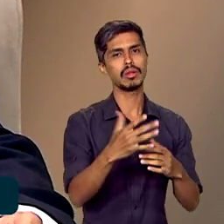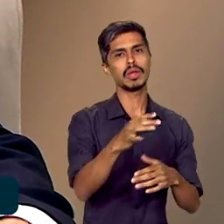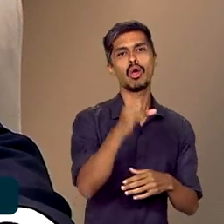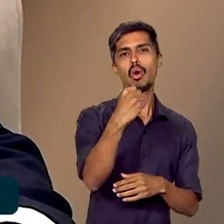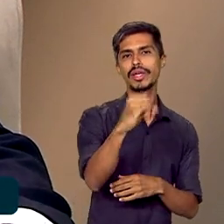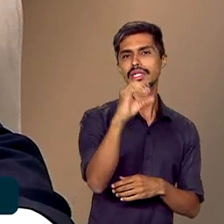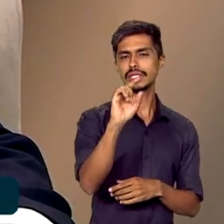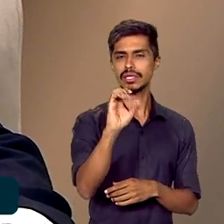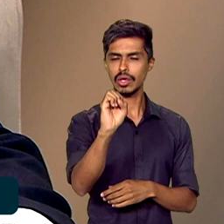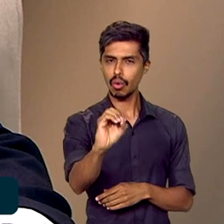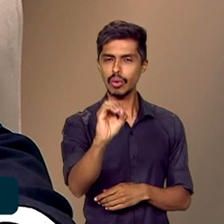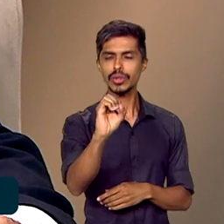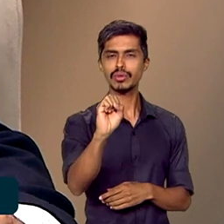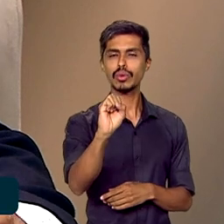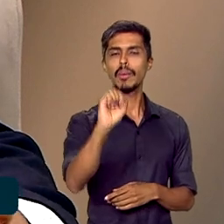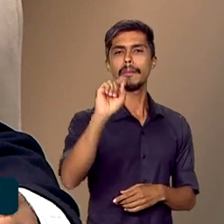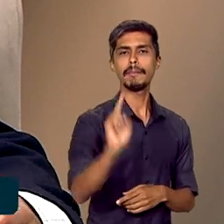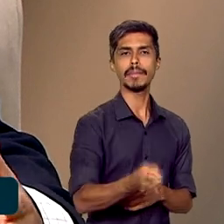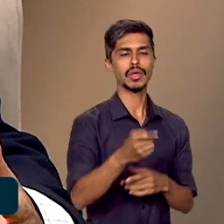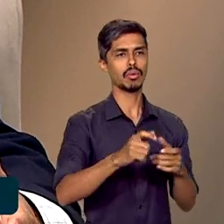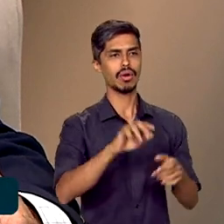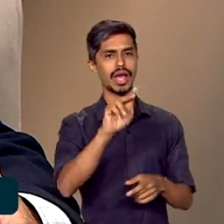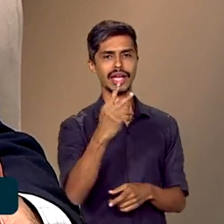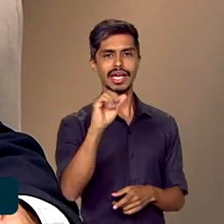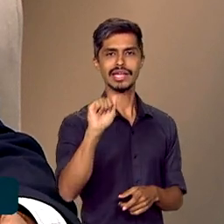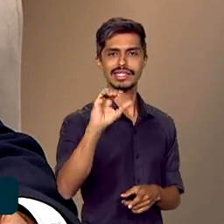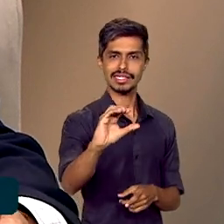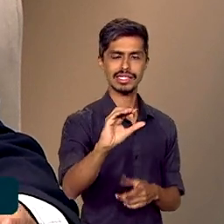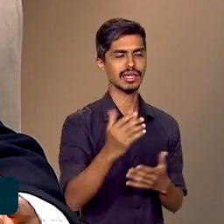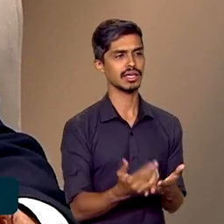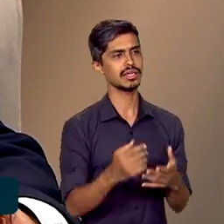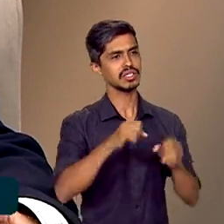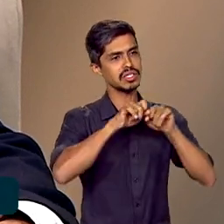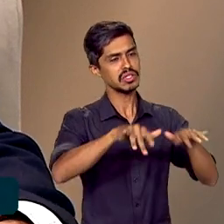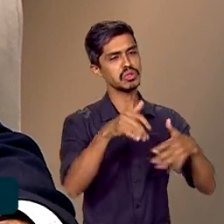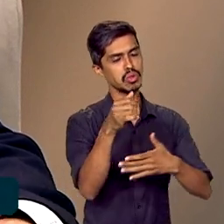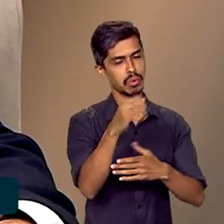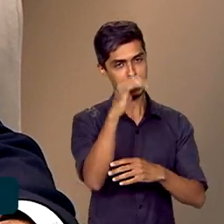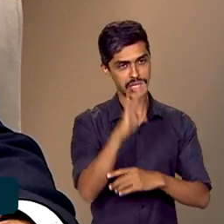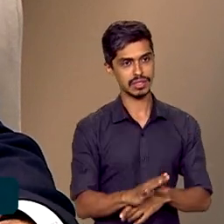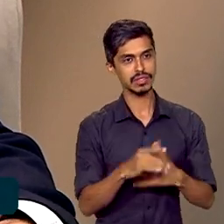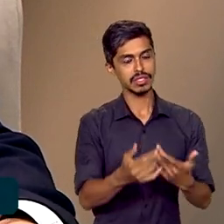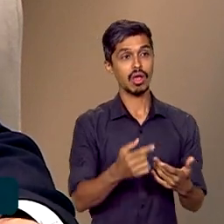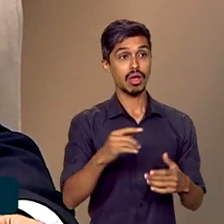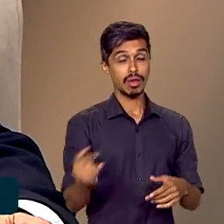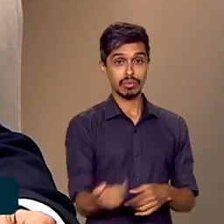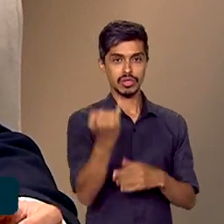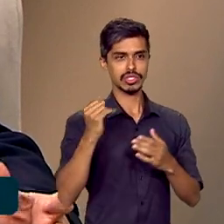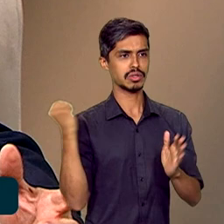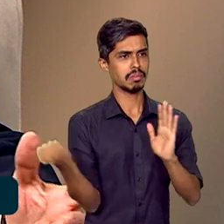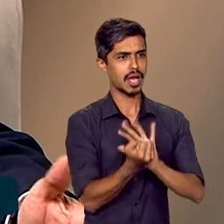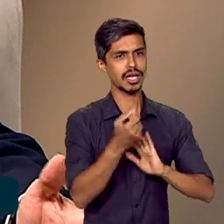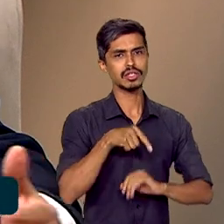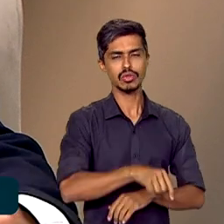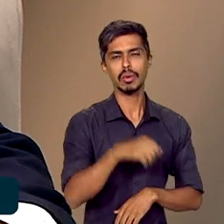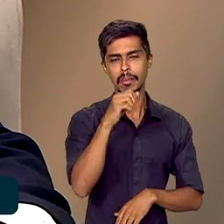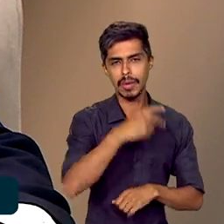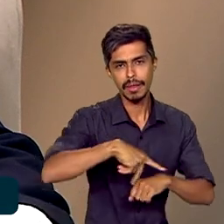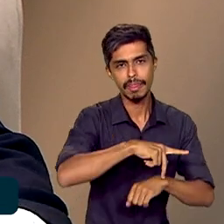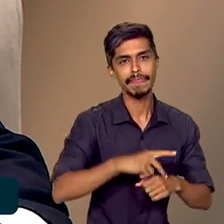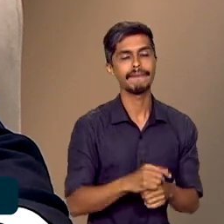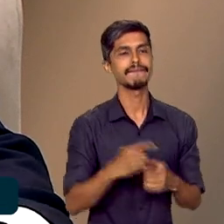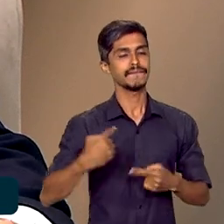88 mil hectares de terra. Então, os assentamentos têm uma importância significativa para o desenvolvimento do país e